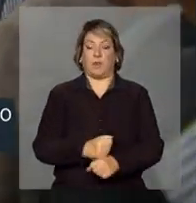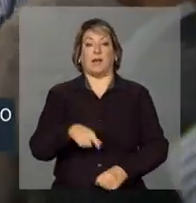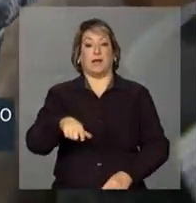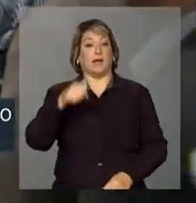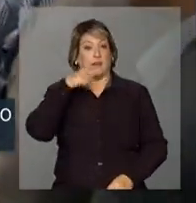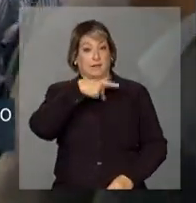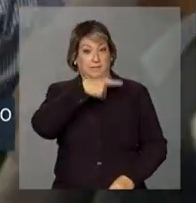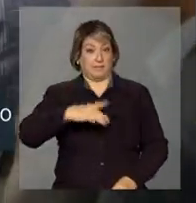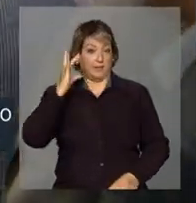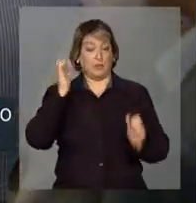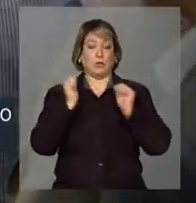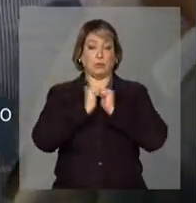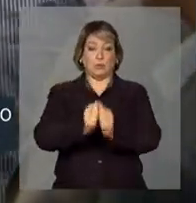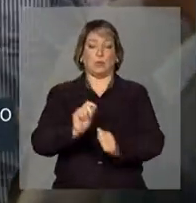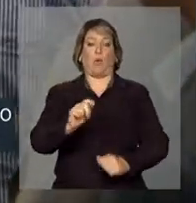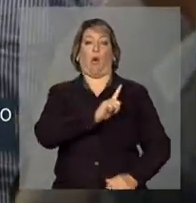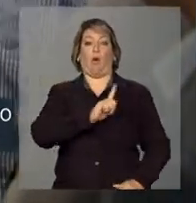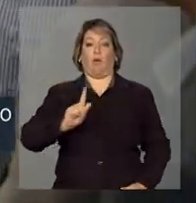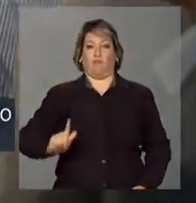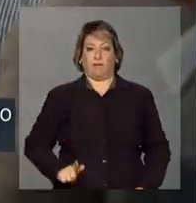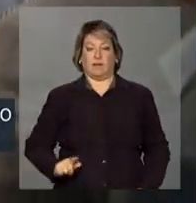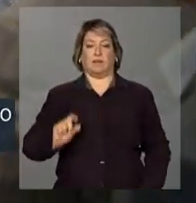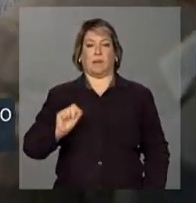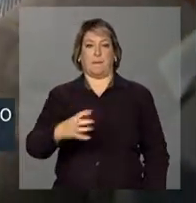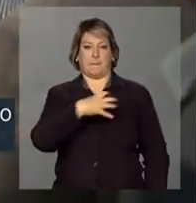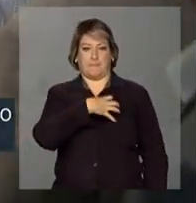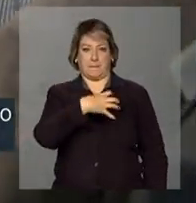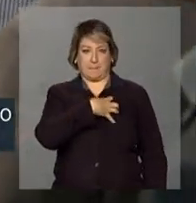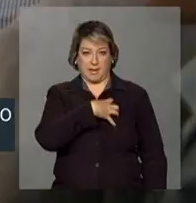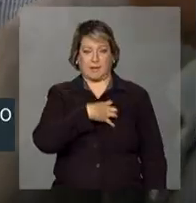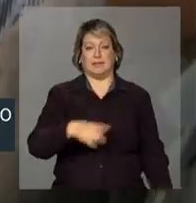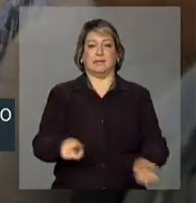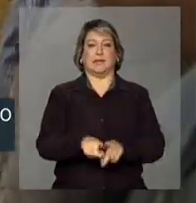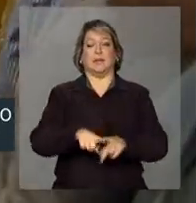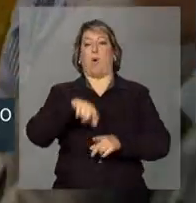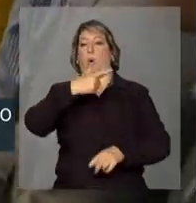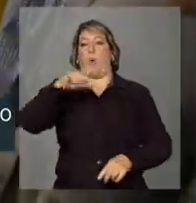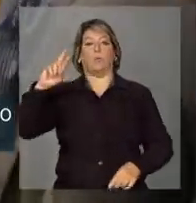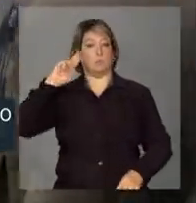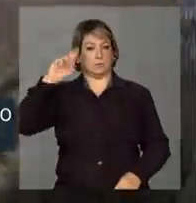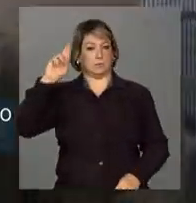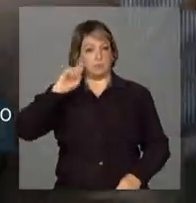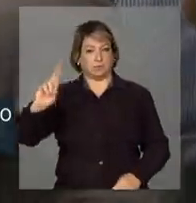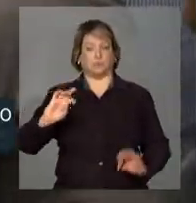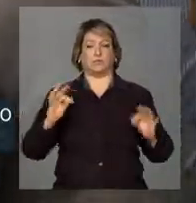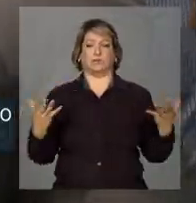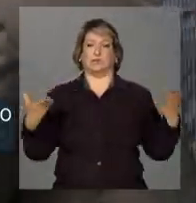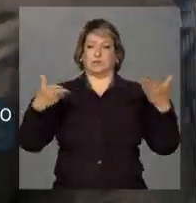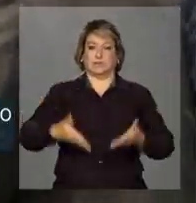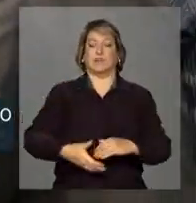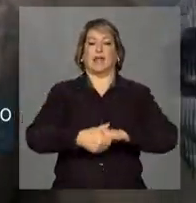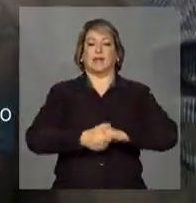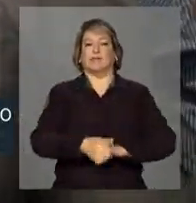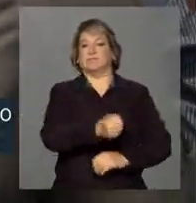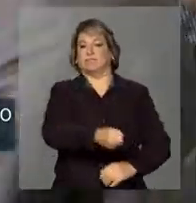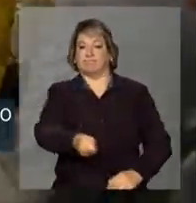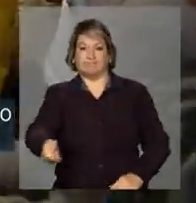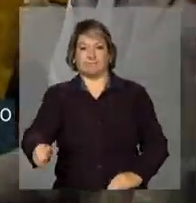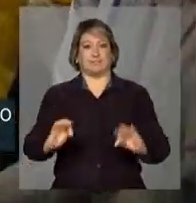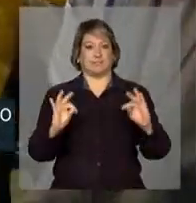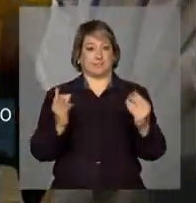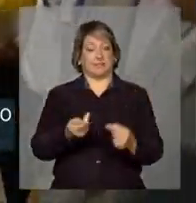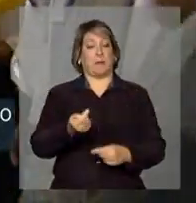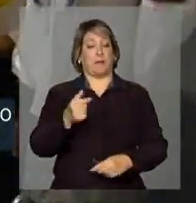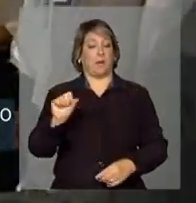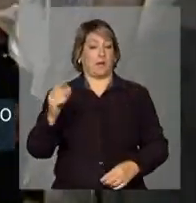do governador do estado da Bahia, Jacques Wagner, e de outras autoridades, recebendo cumprimentos. Ela cumprimentou há